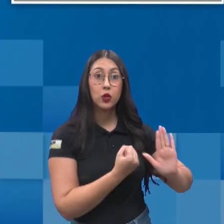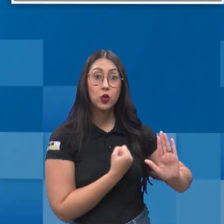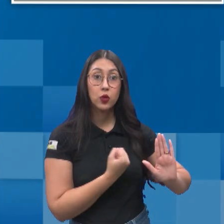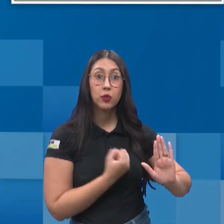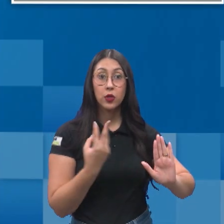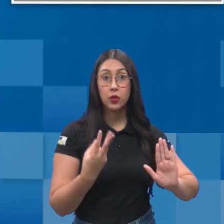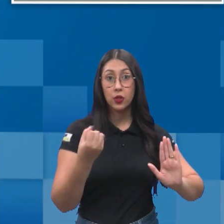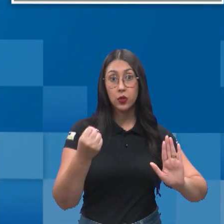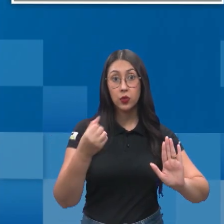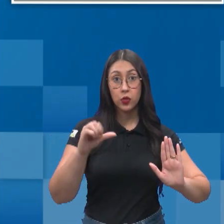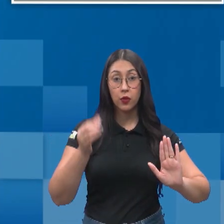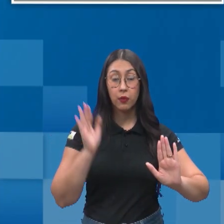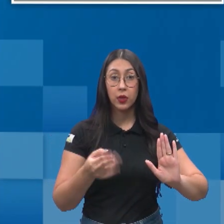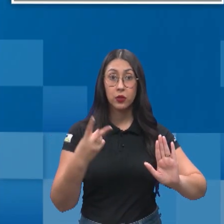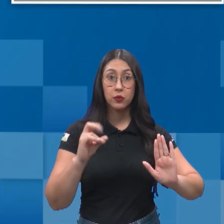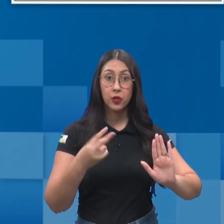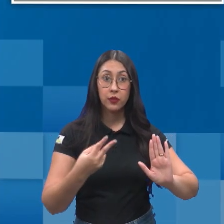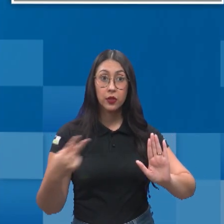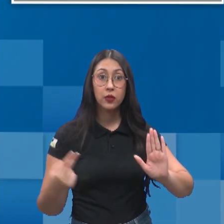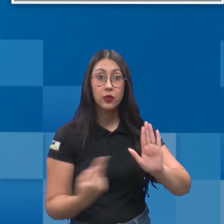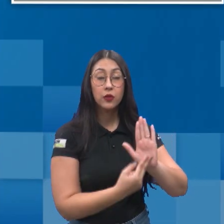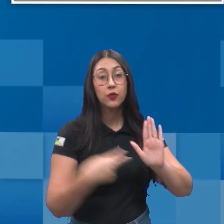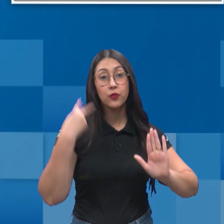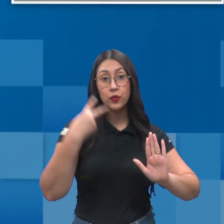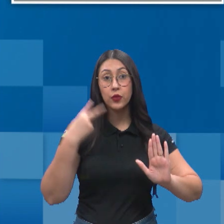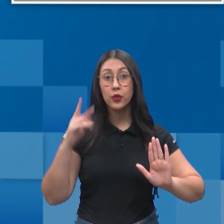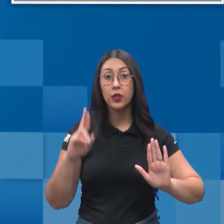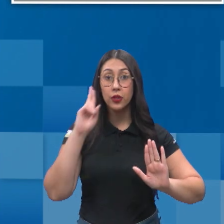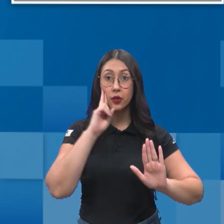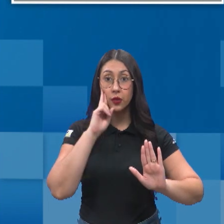389/2022, de autoria do vereador Renato Santiago.